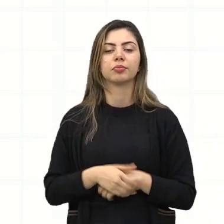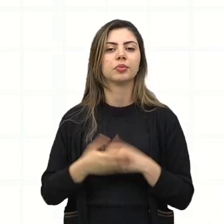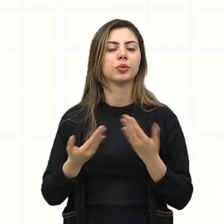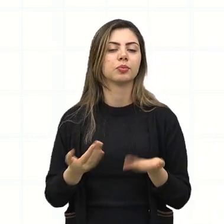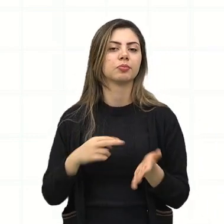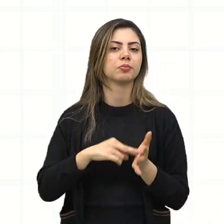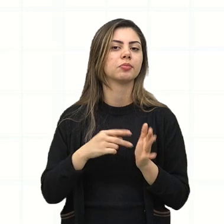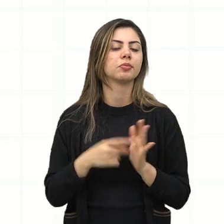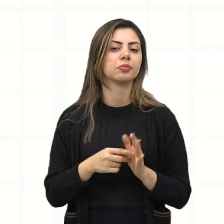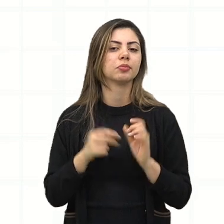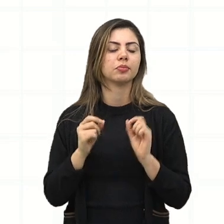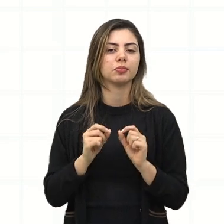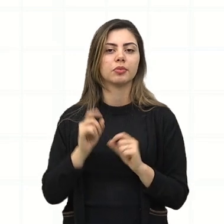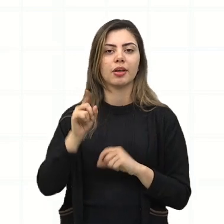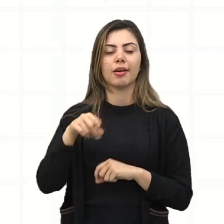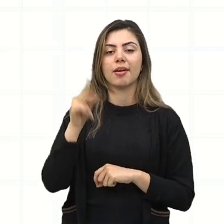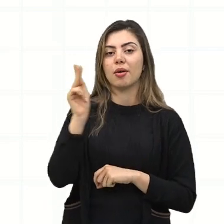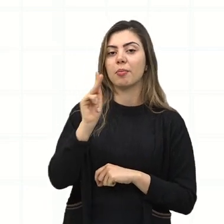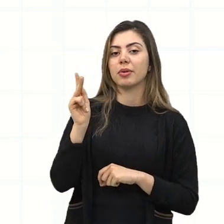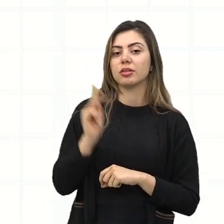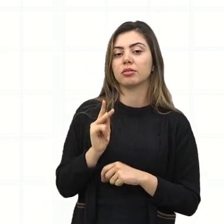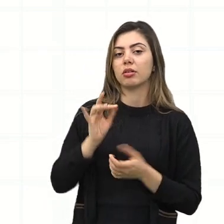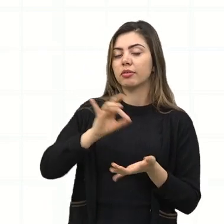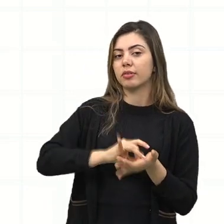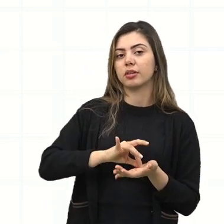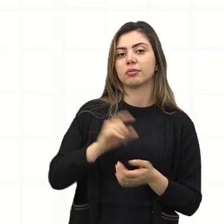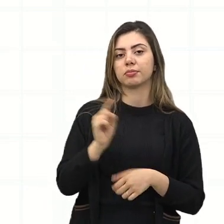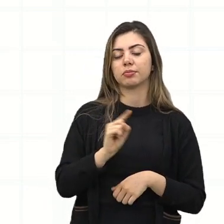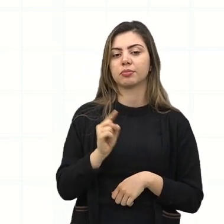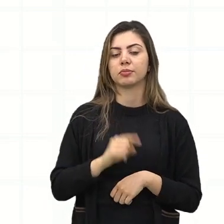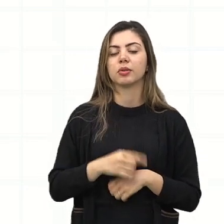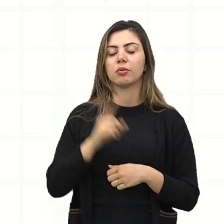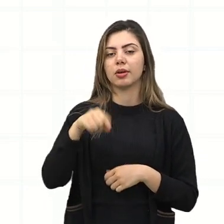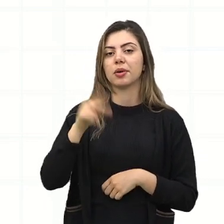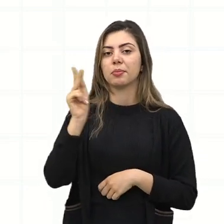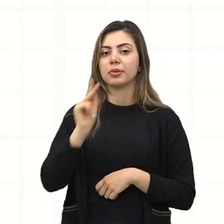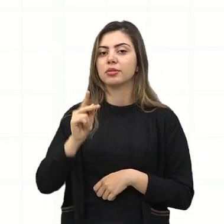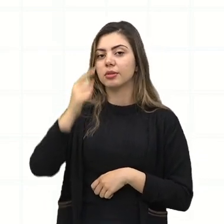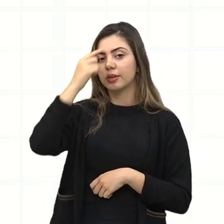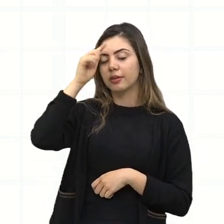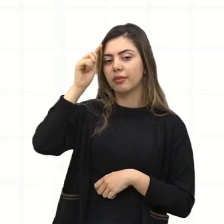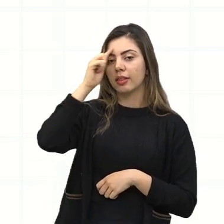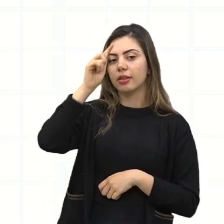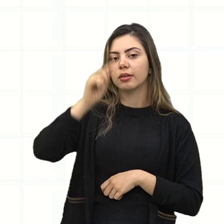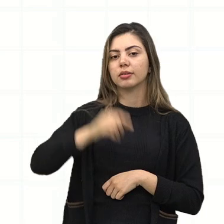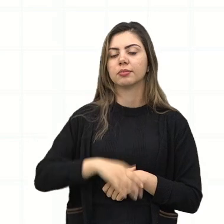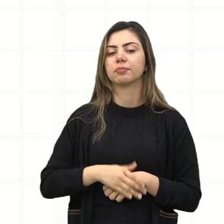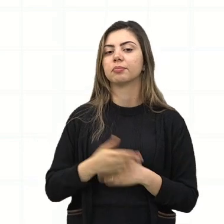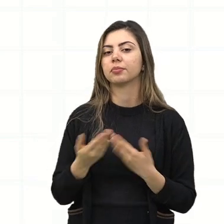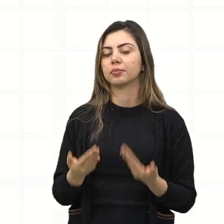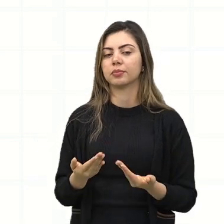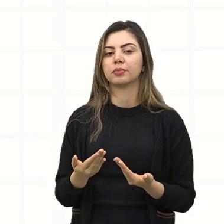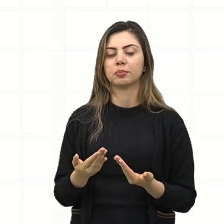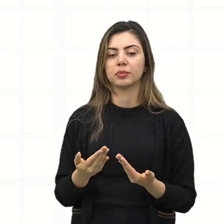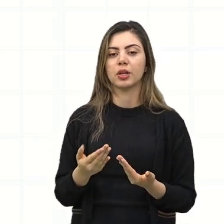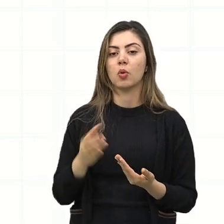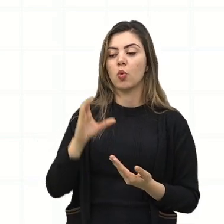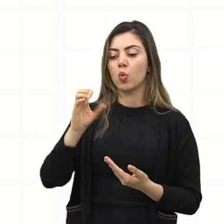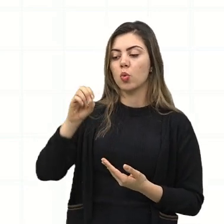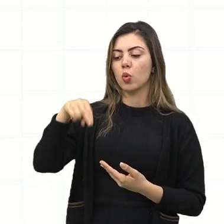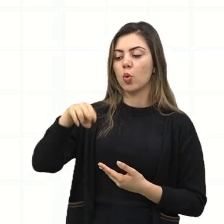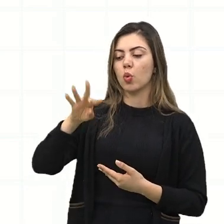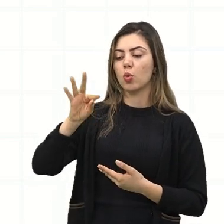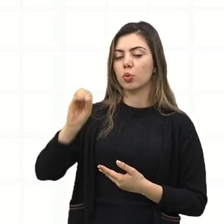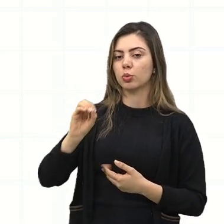história da ficção. Então, aqui nós vamos destacar aqui, ó, o conto é um